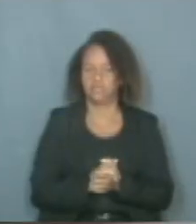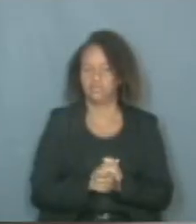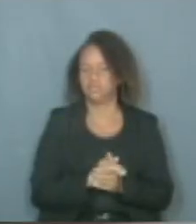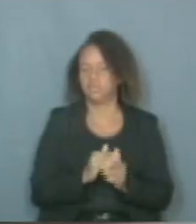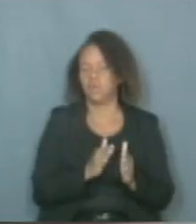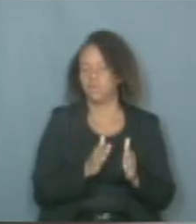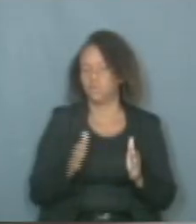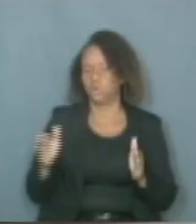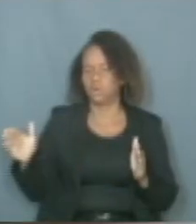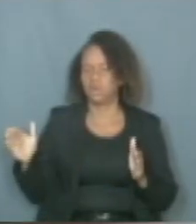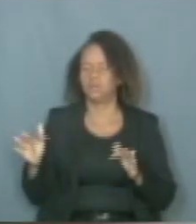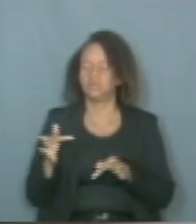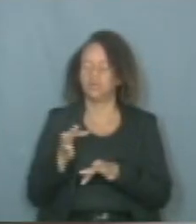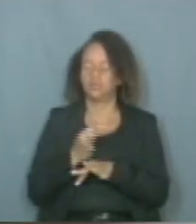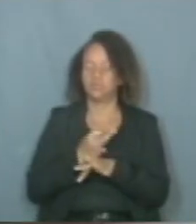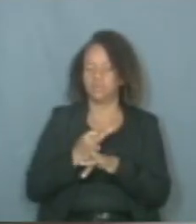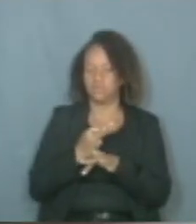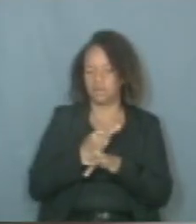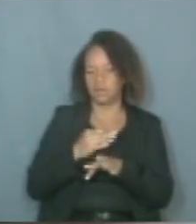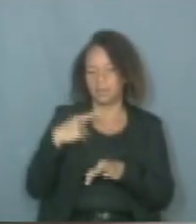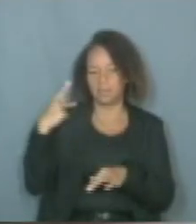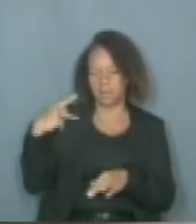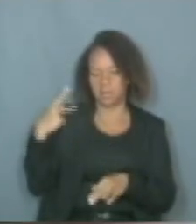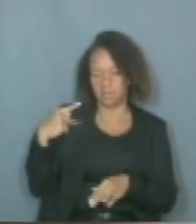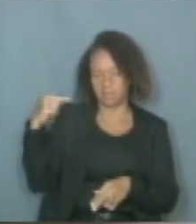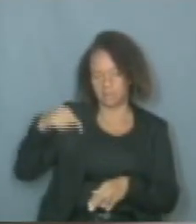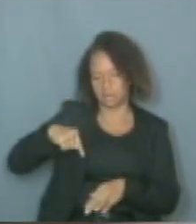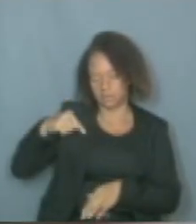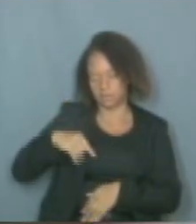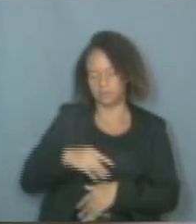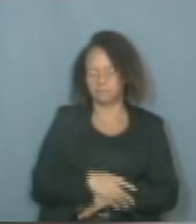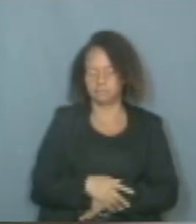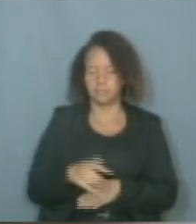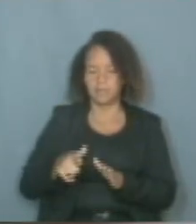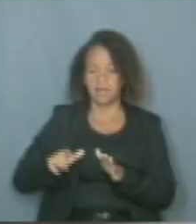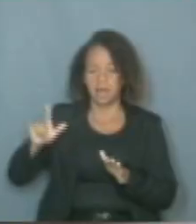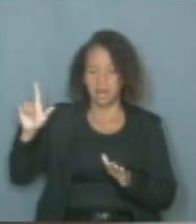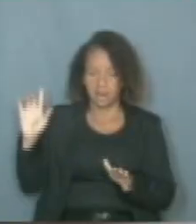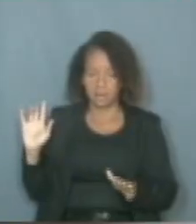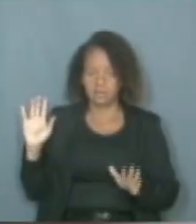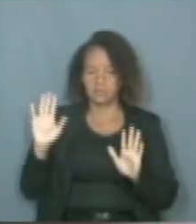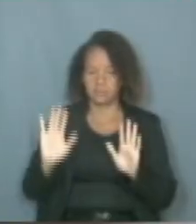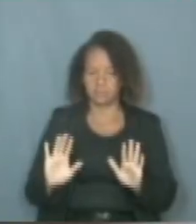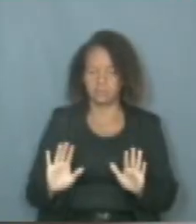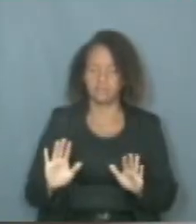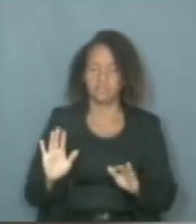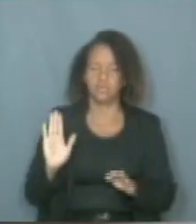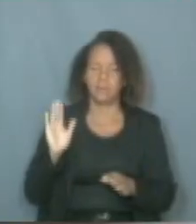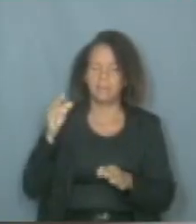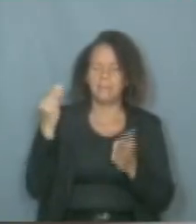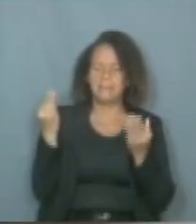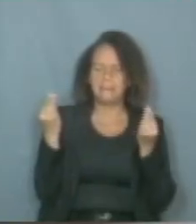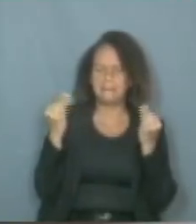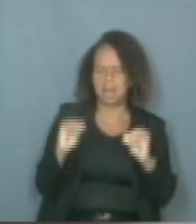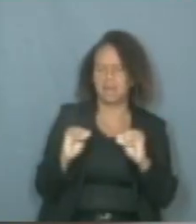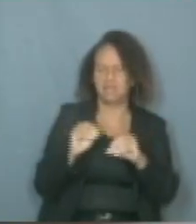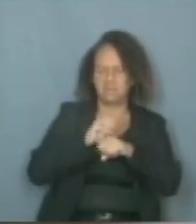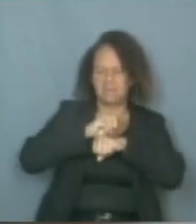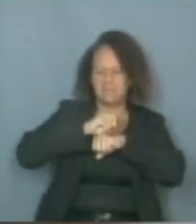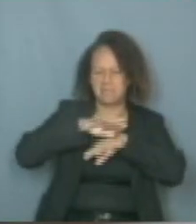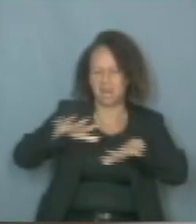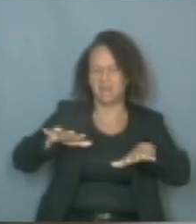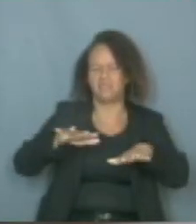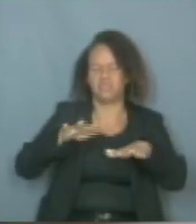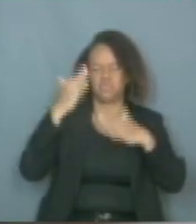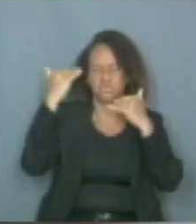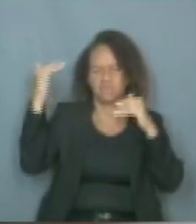durante o recesso parlamentar, antes, inclusive, de estourar um vídeo que fez muito sucesso nas